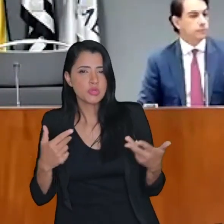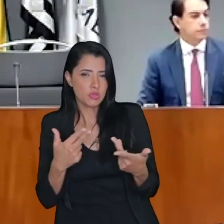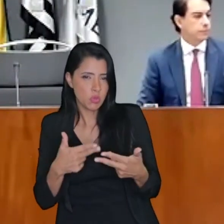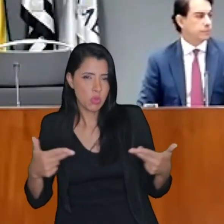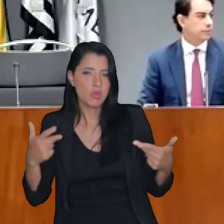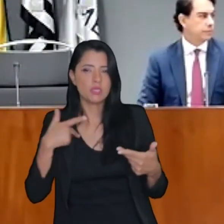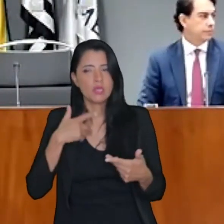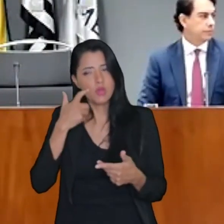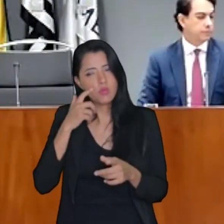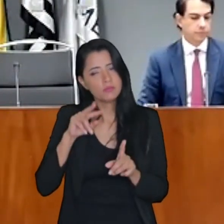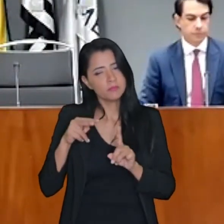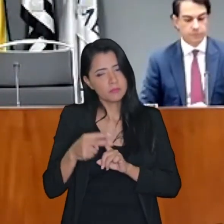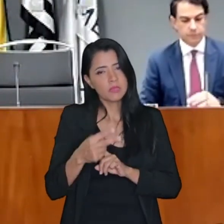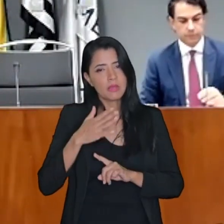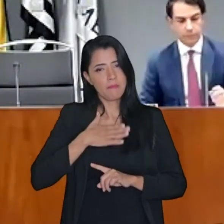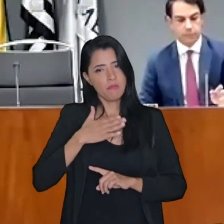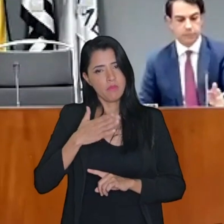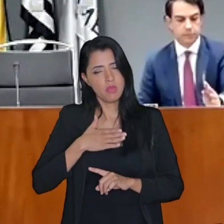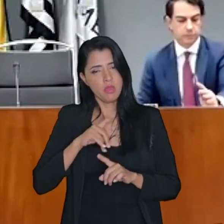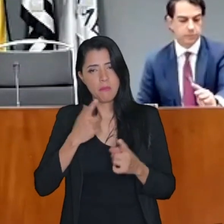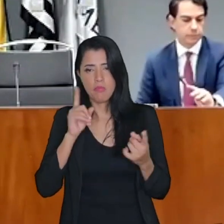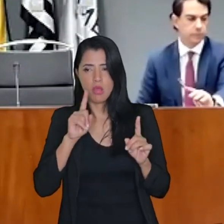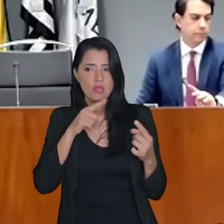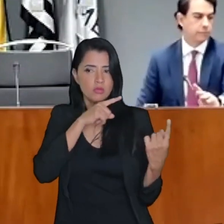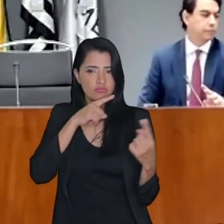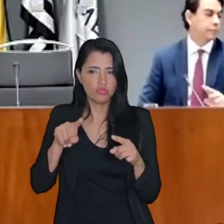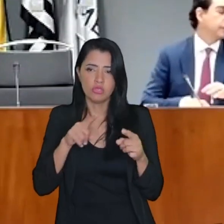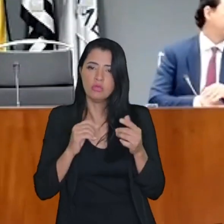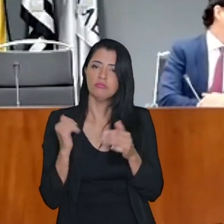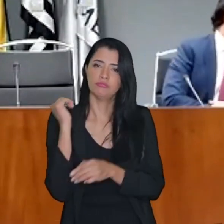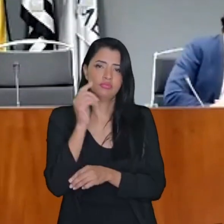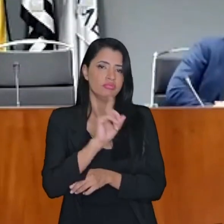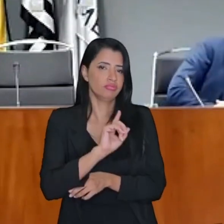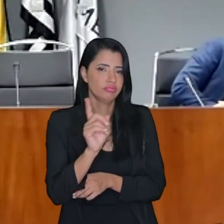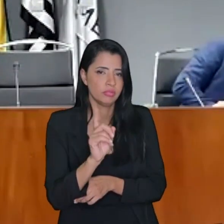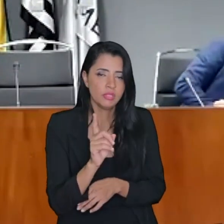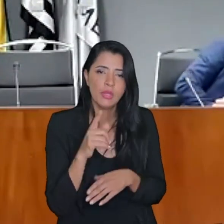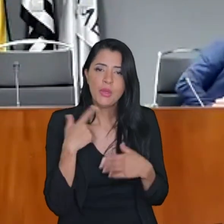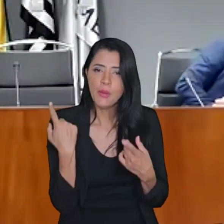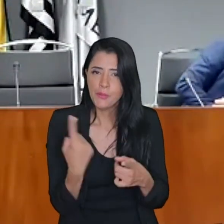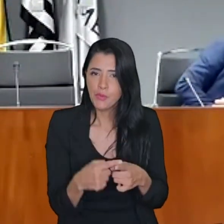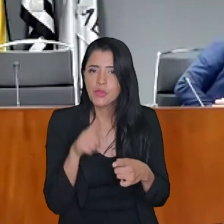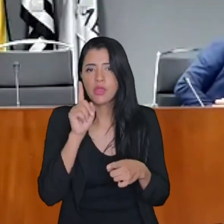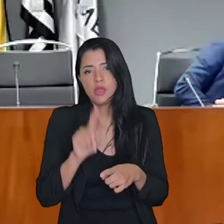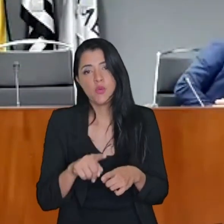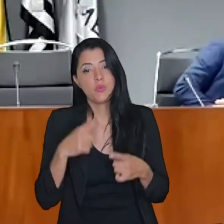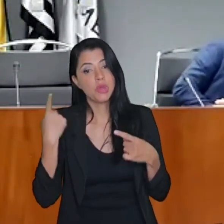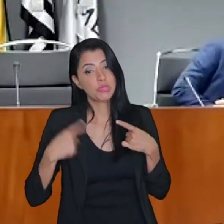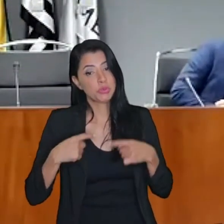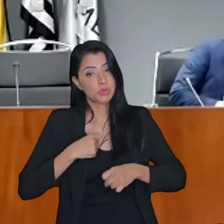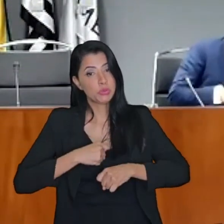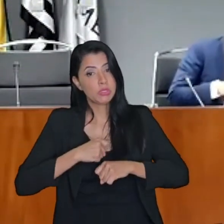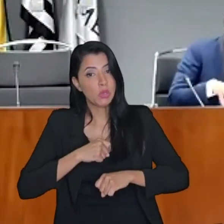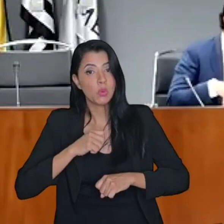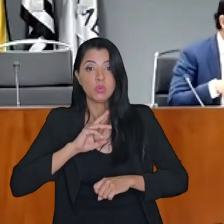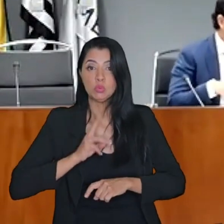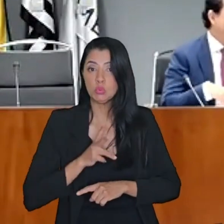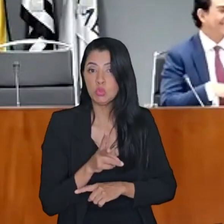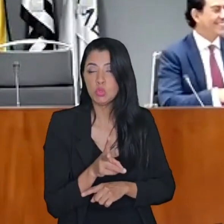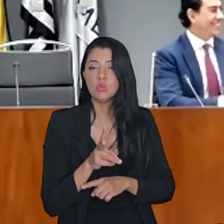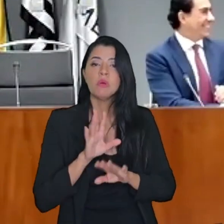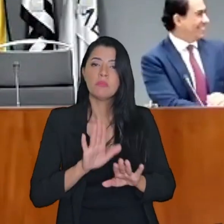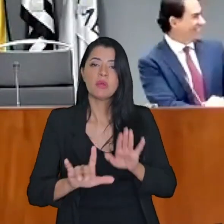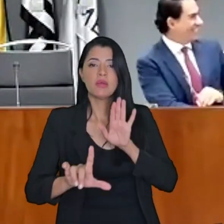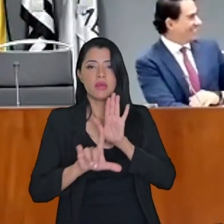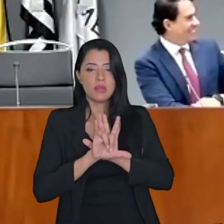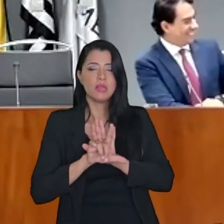sob o meu ponto de vista, mas sem nenhuma pretensão de exaurir, porque essa é uma discussão em andamento. Mas eu acho que a lei